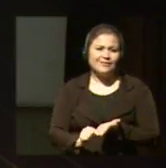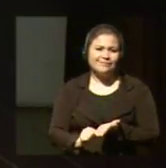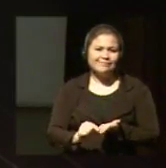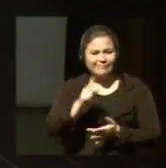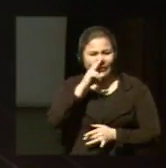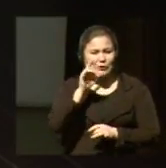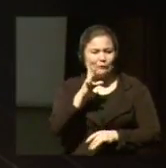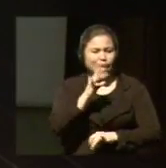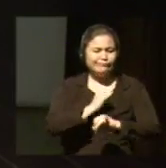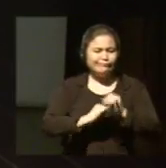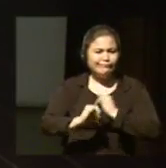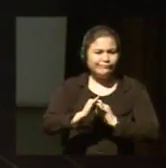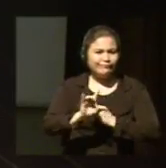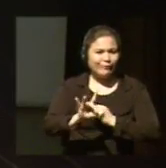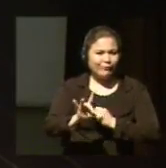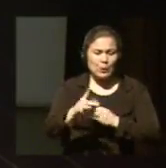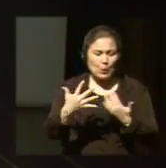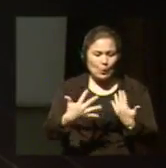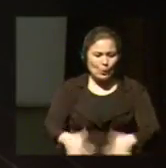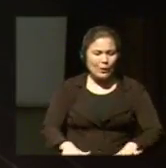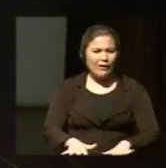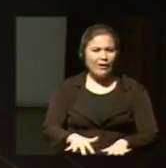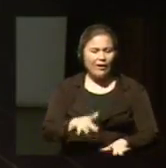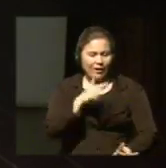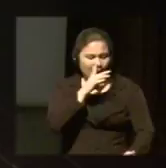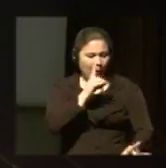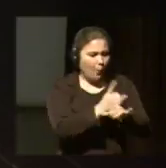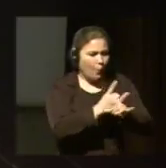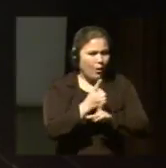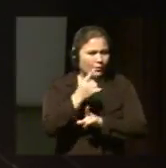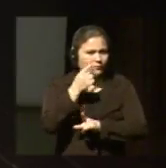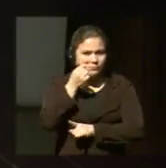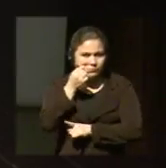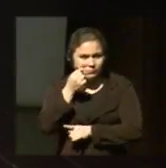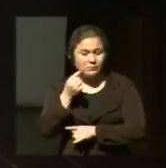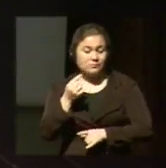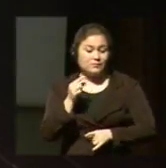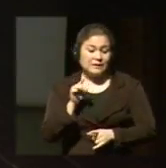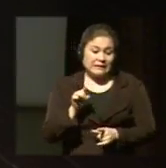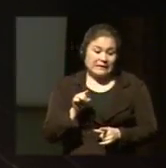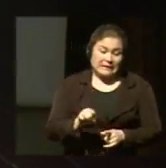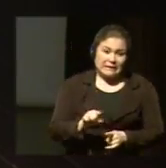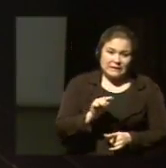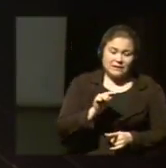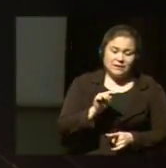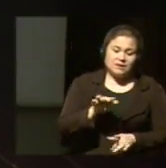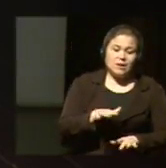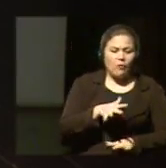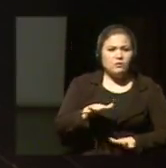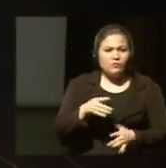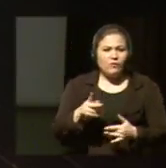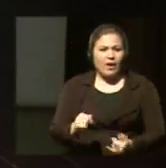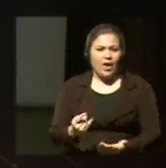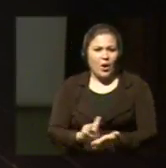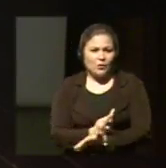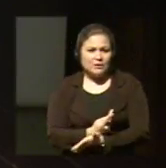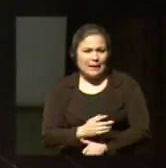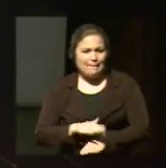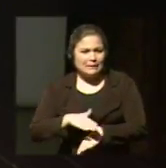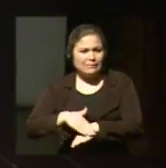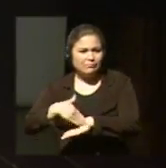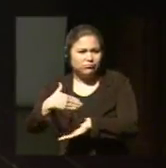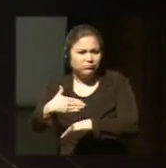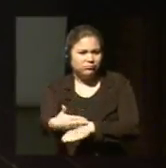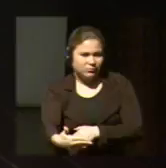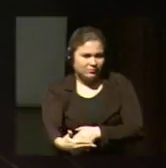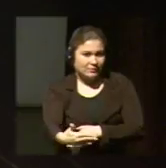de propósito, não querem se encontrar pessoalmente. Esses fenômenos ainda talvez vão aparecer cada vez mais também